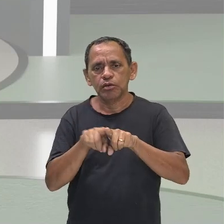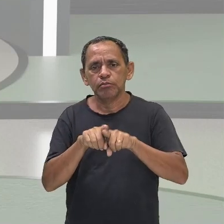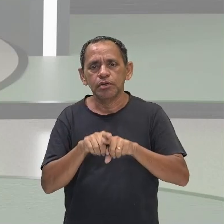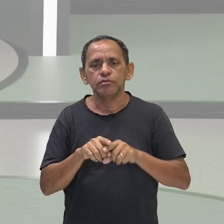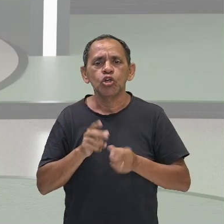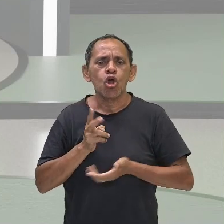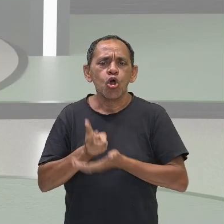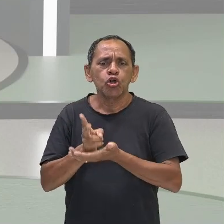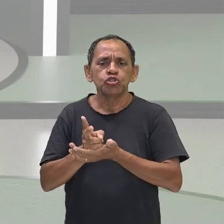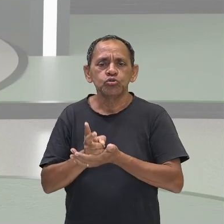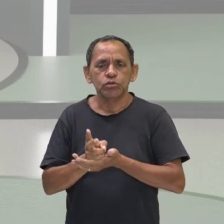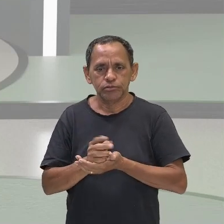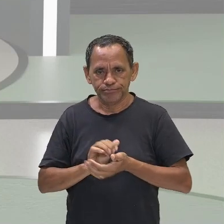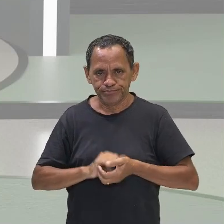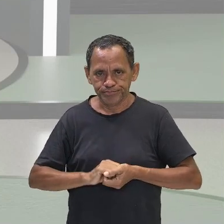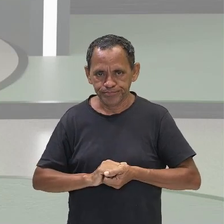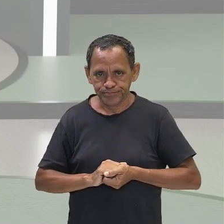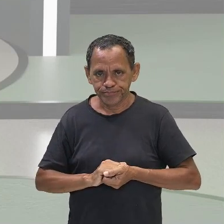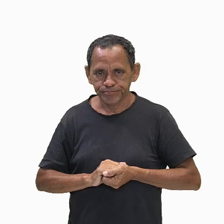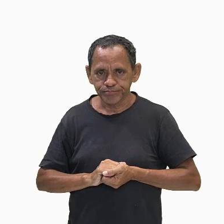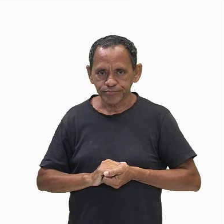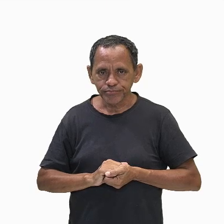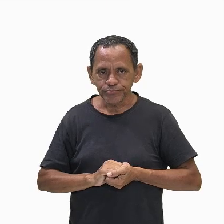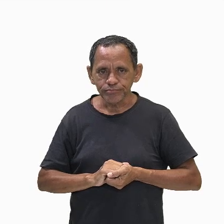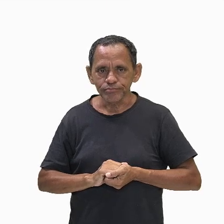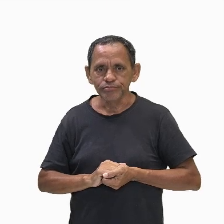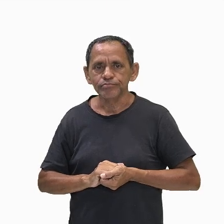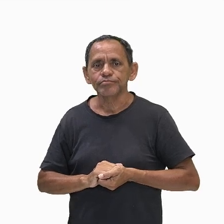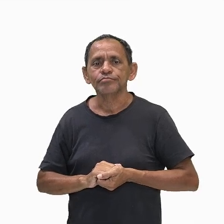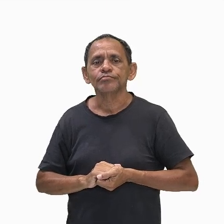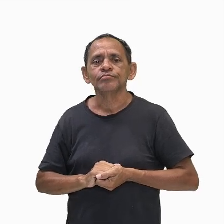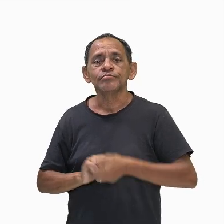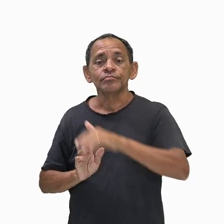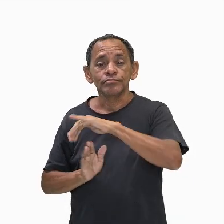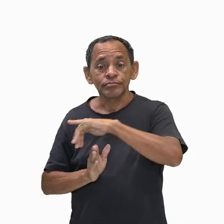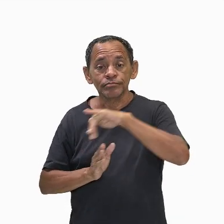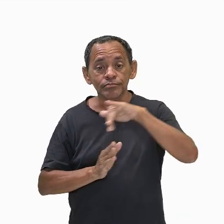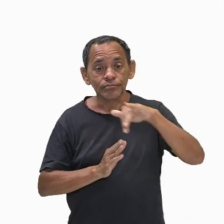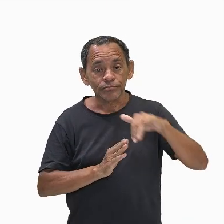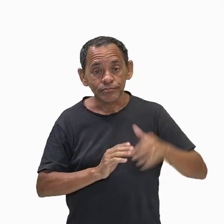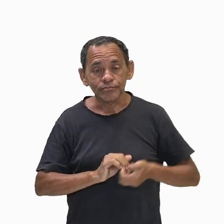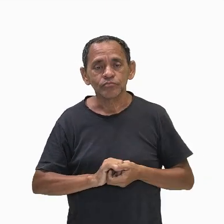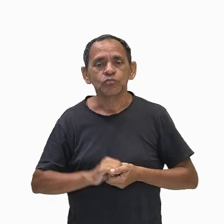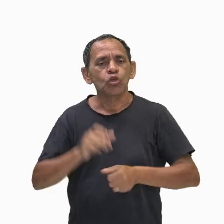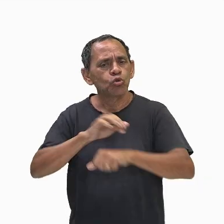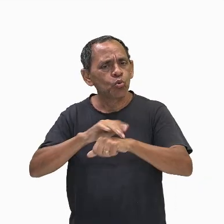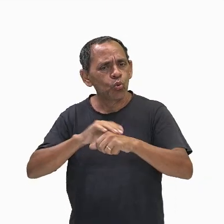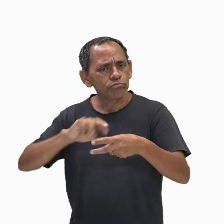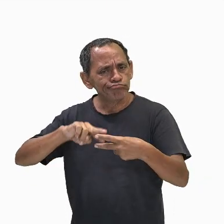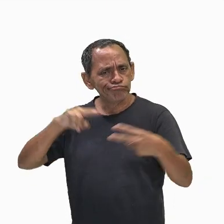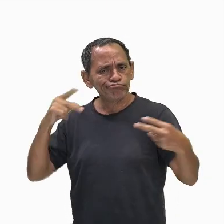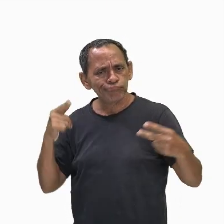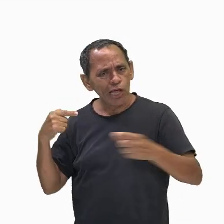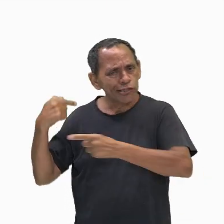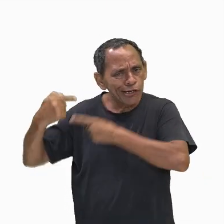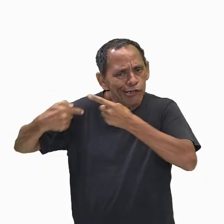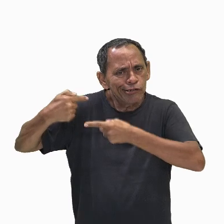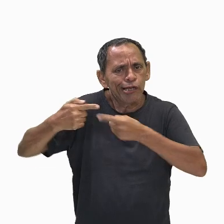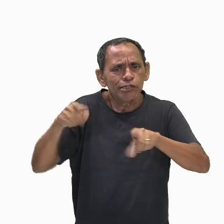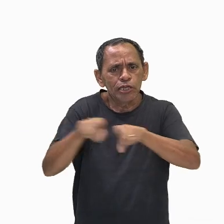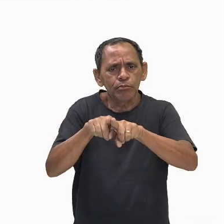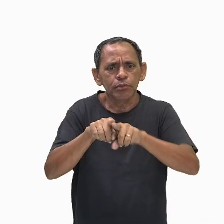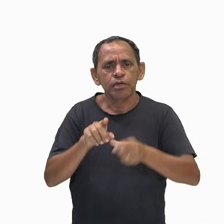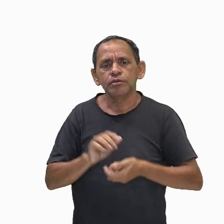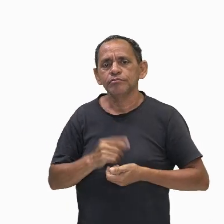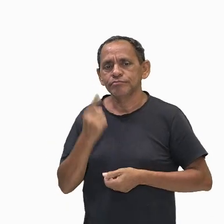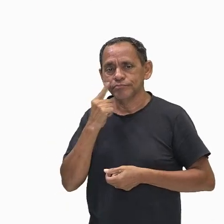ilustrações sobre essas anomalias e condições, vamos falar um pouquinho sobre as doenças genéticas hereditárias, exemplificando aí a distrofia muscular